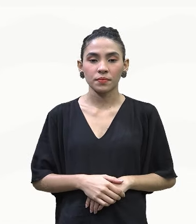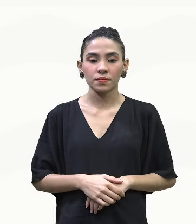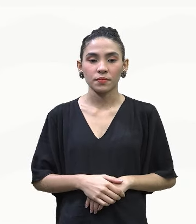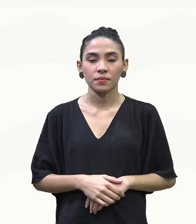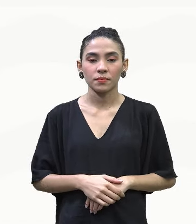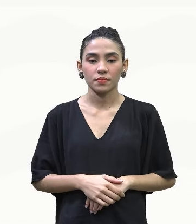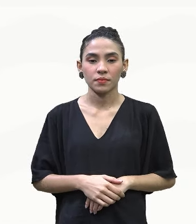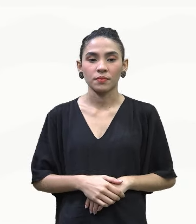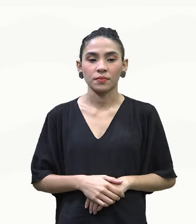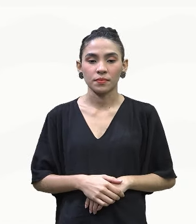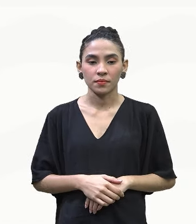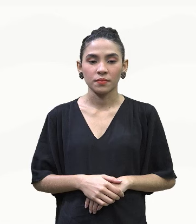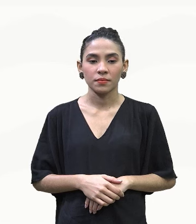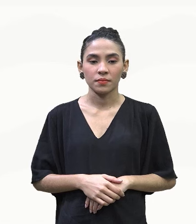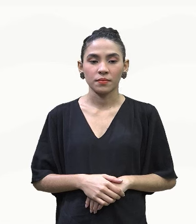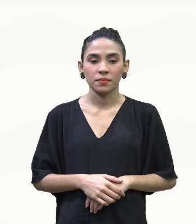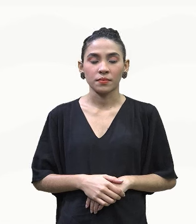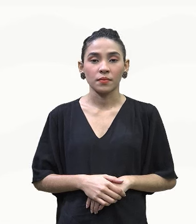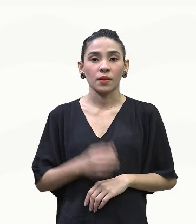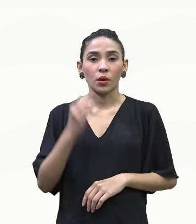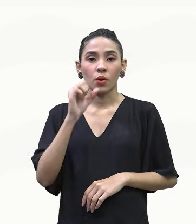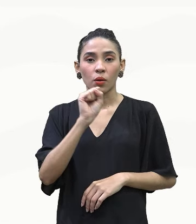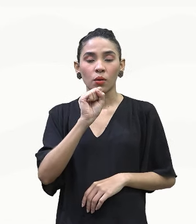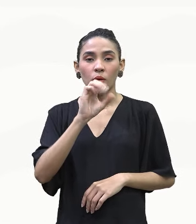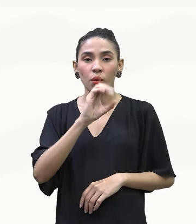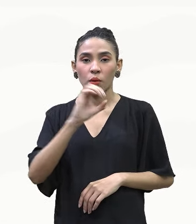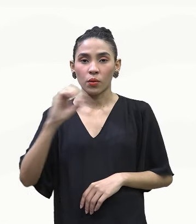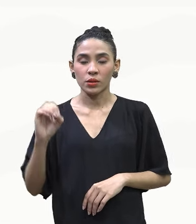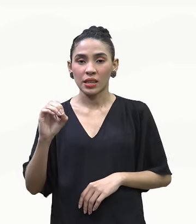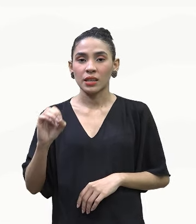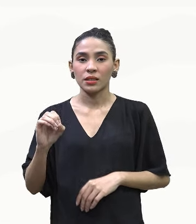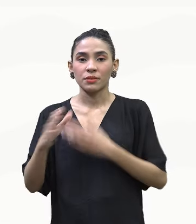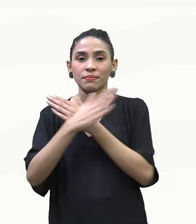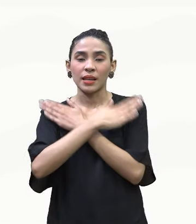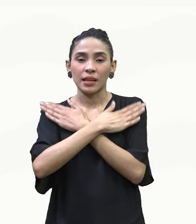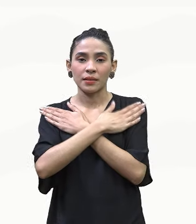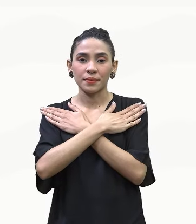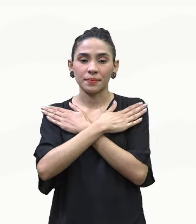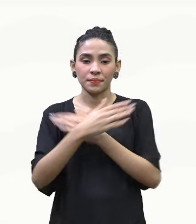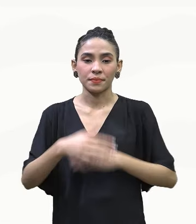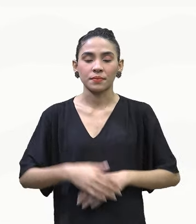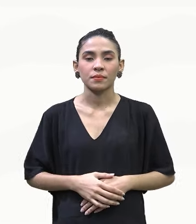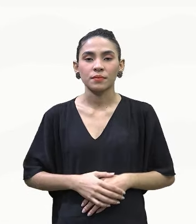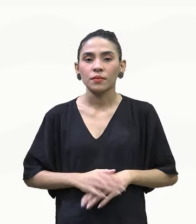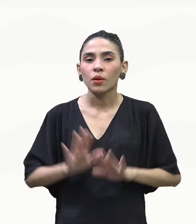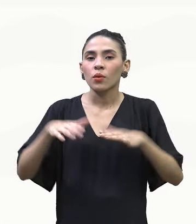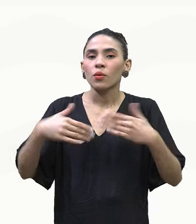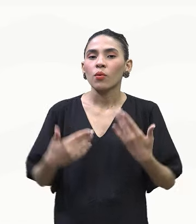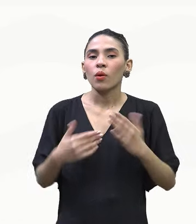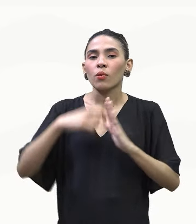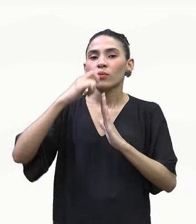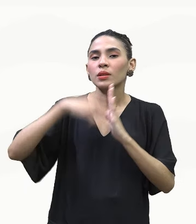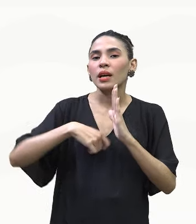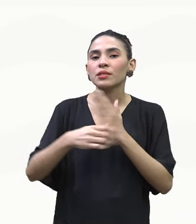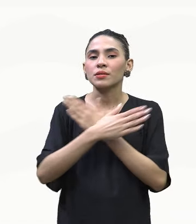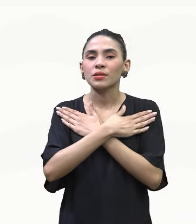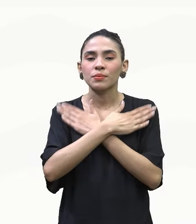faz parte da população economicamente ativa e 800 estão desempregadas qual seria a taxa de desemprego